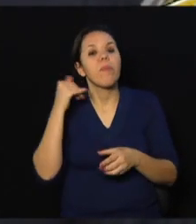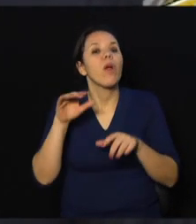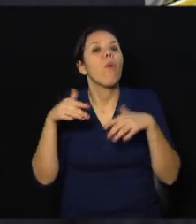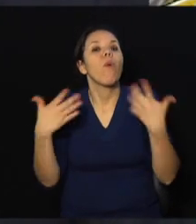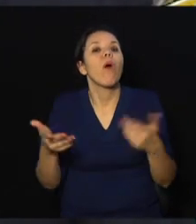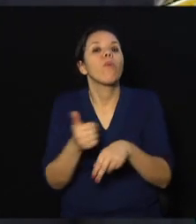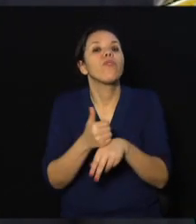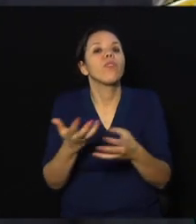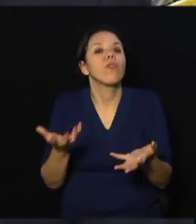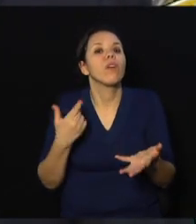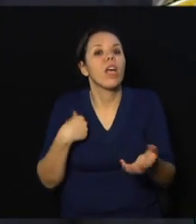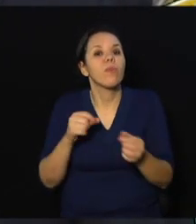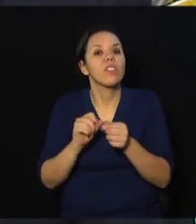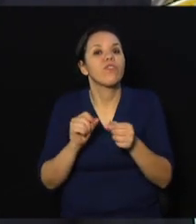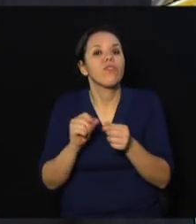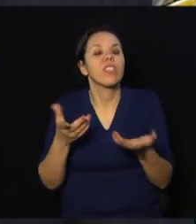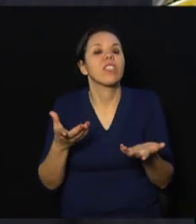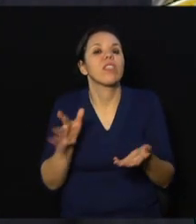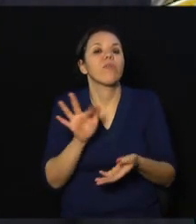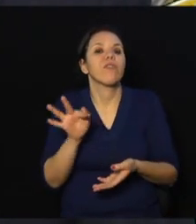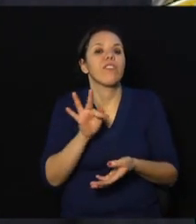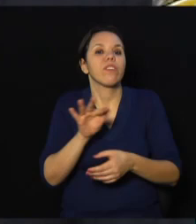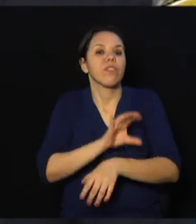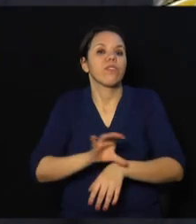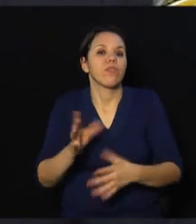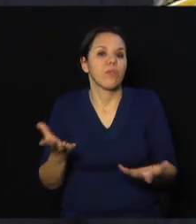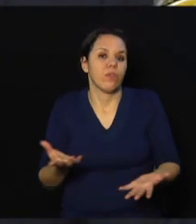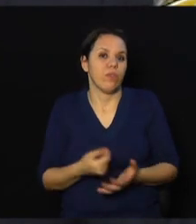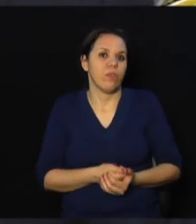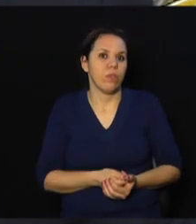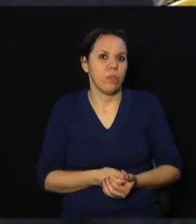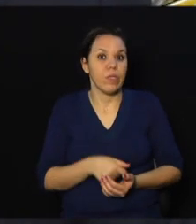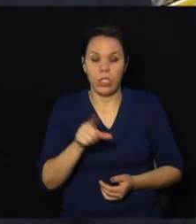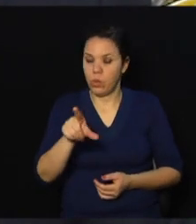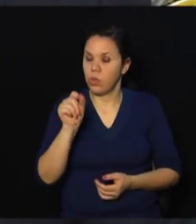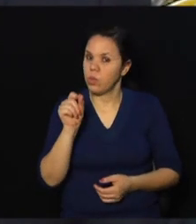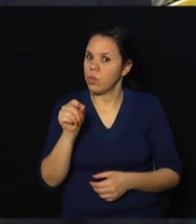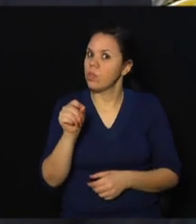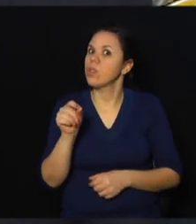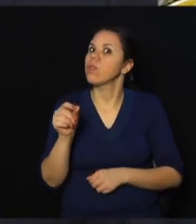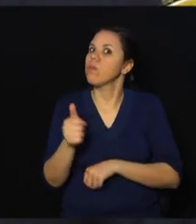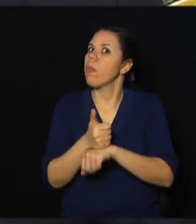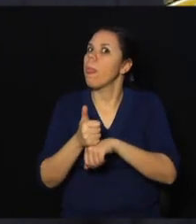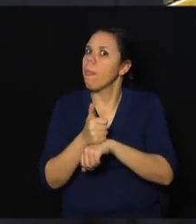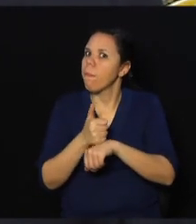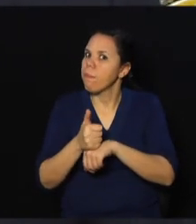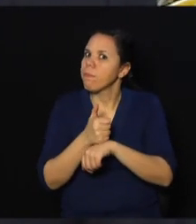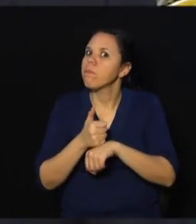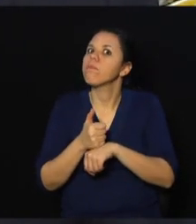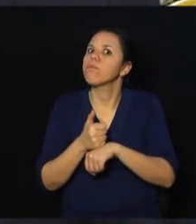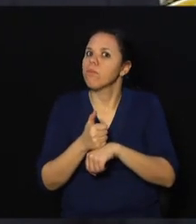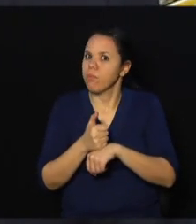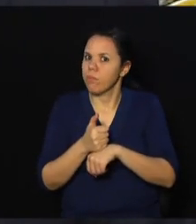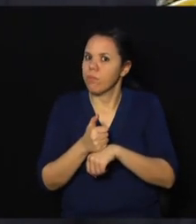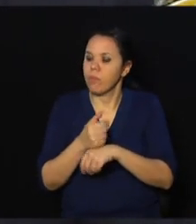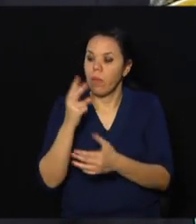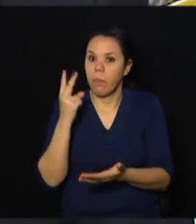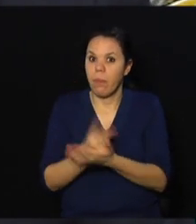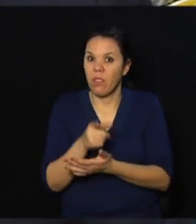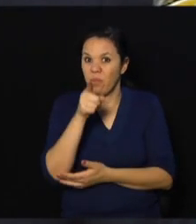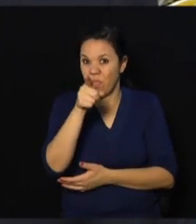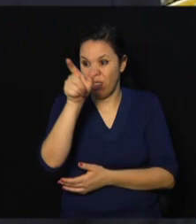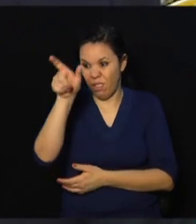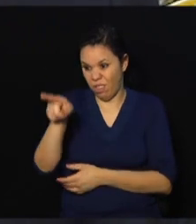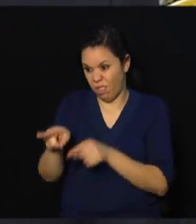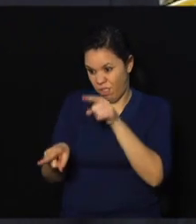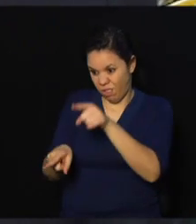crucial, porque eu sempre digo assim, você tem que escolher uma profissão que, mesmo que você esteja morrendo de